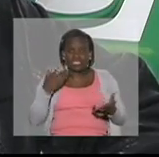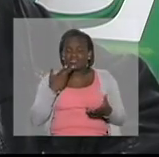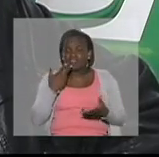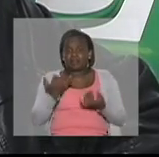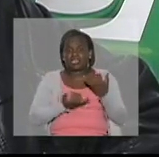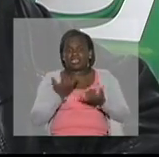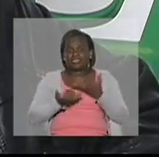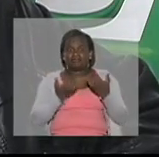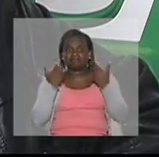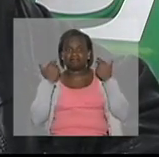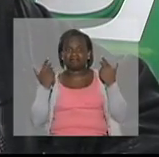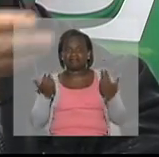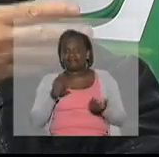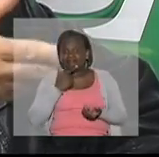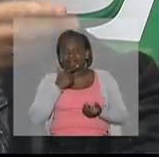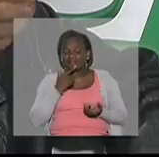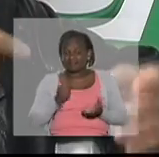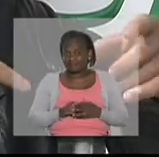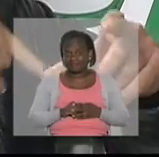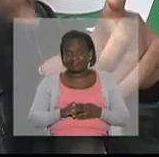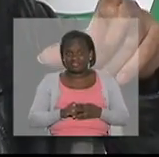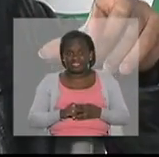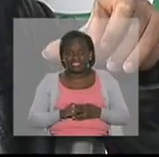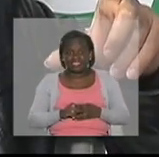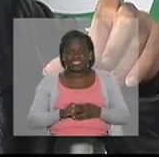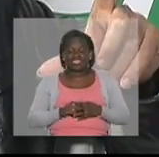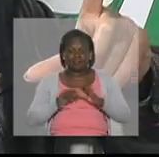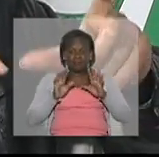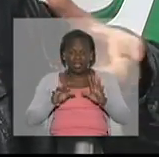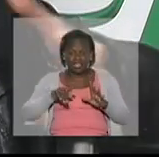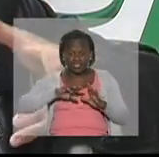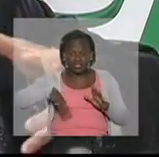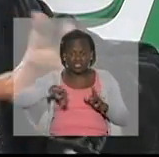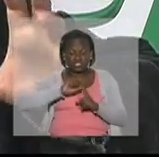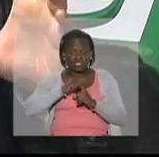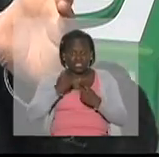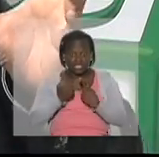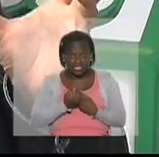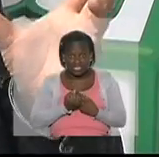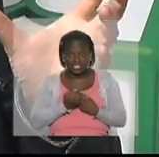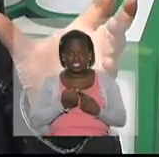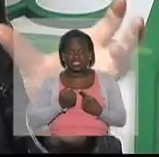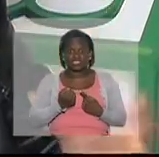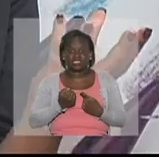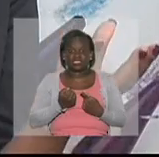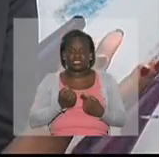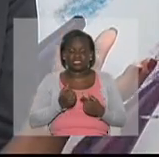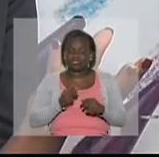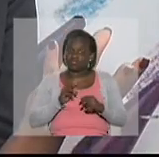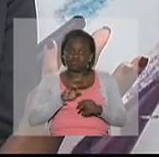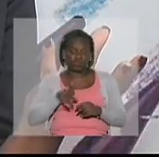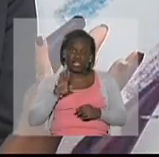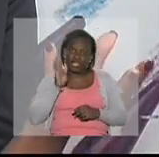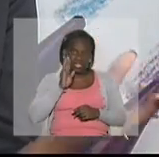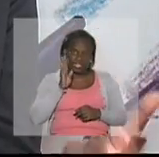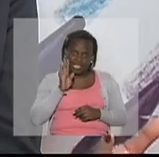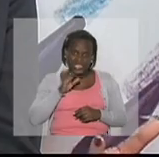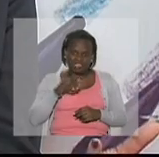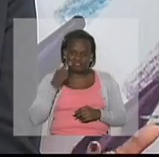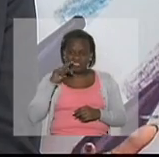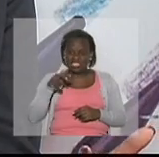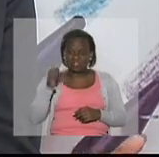disso brincando. Já é uma... Na nossa sociedade, a gente mistificou a morte. Não é nada legal.